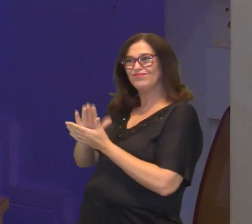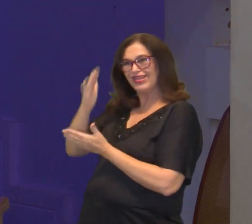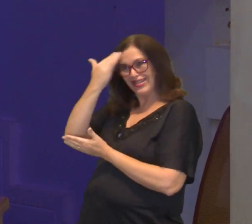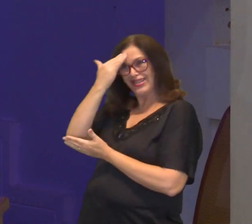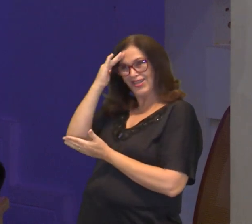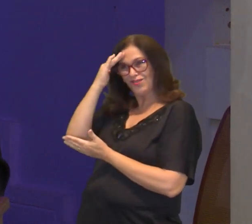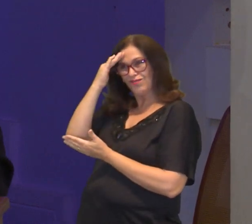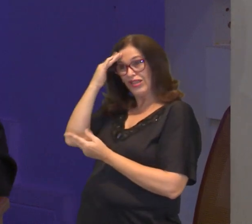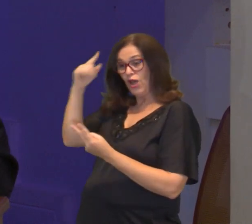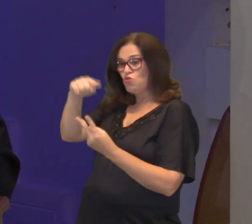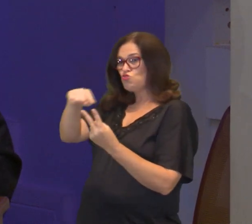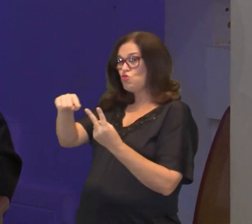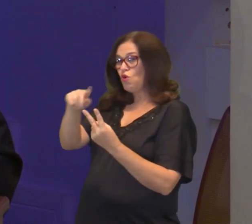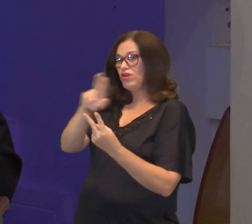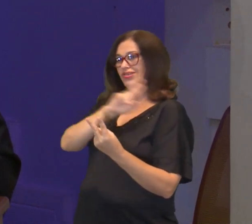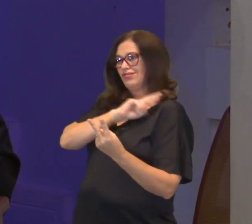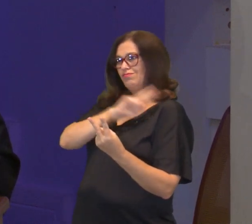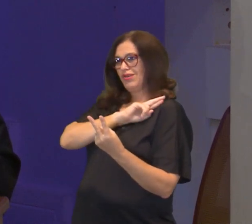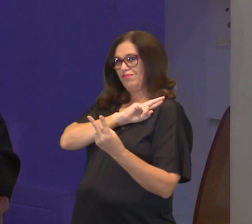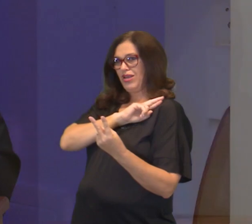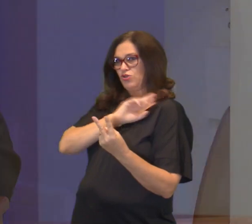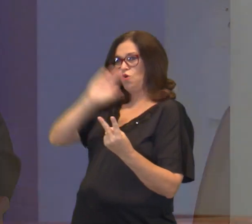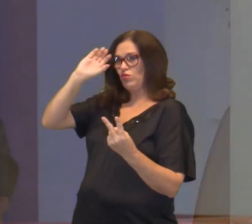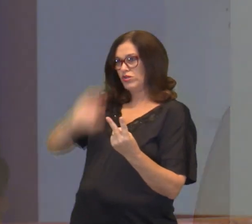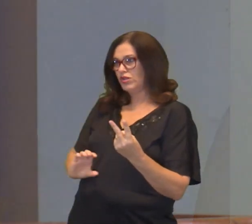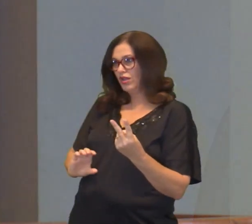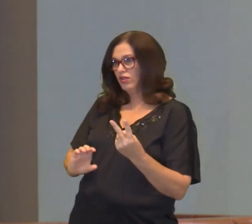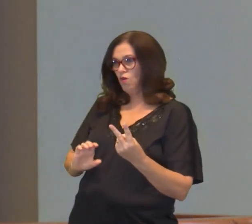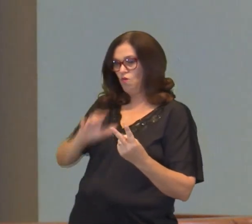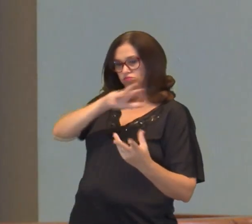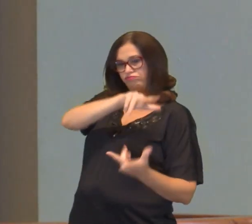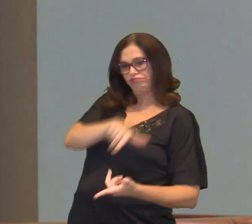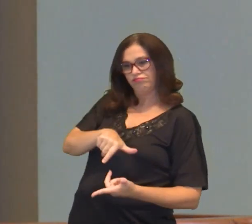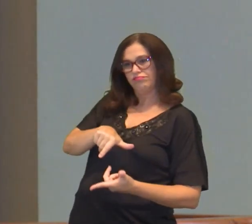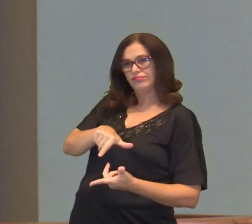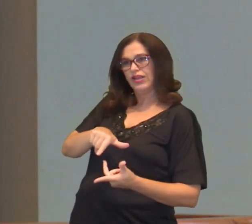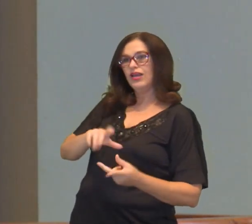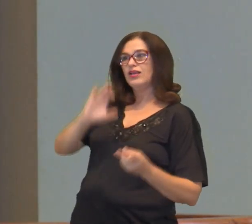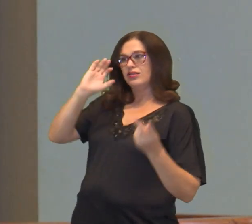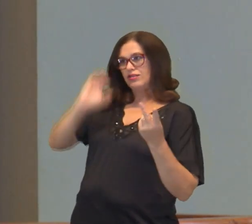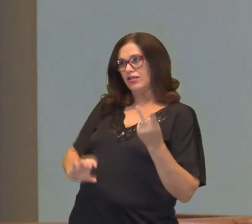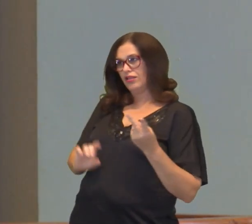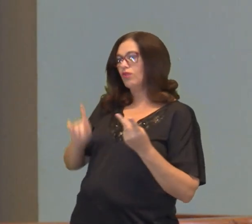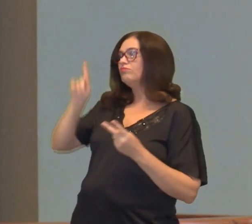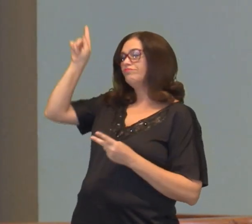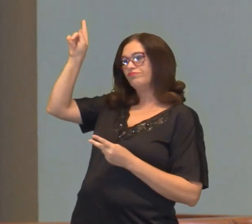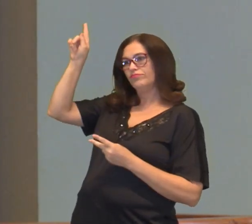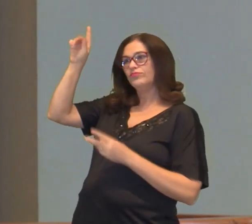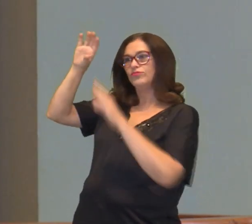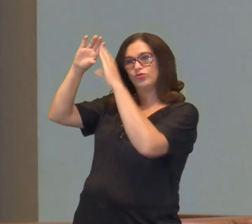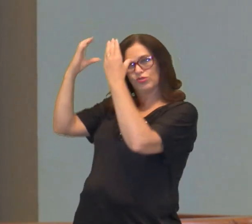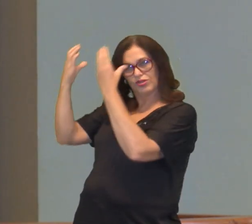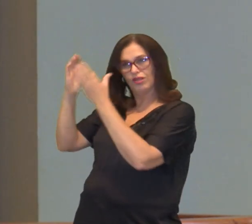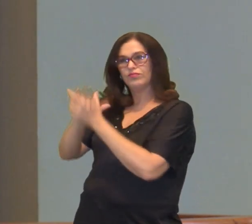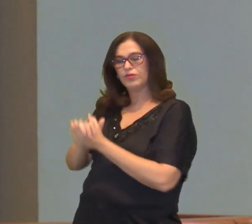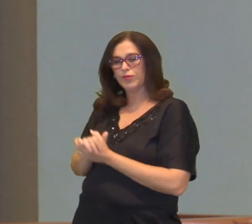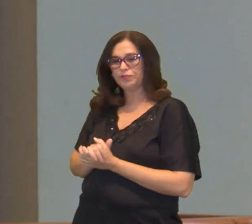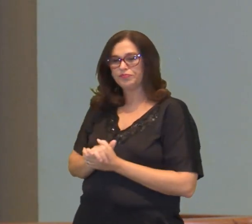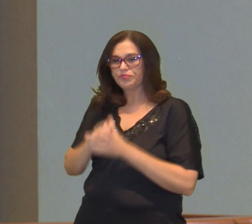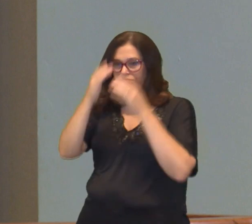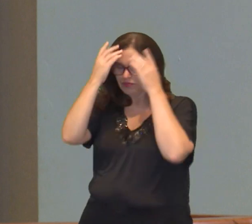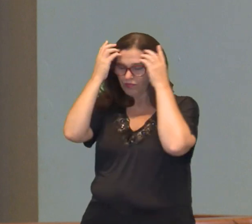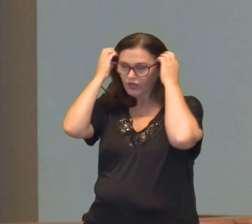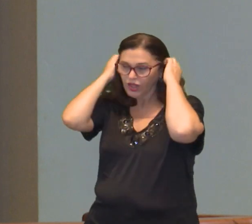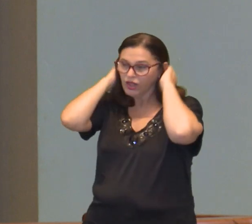coisa inventada nos nossos dias, nem é inventada pelo cristianismo da Idade Média. Isso